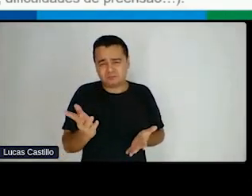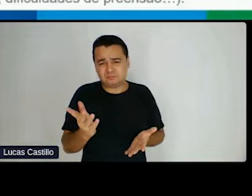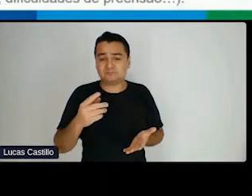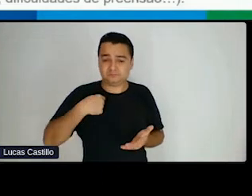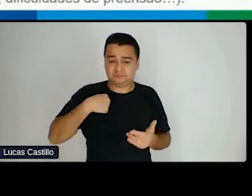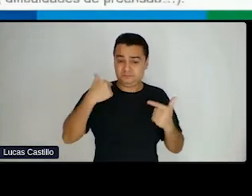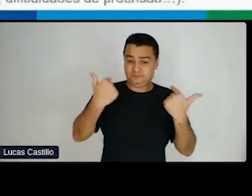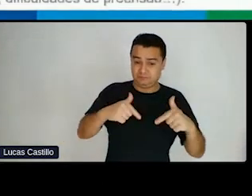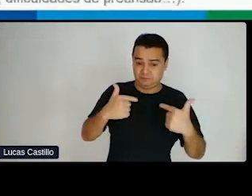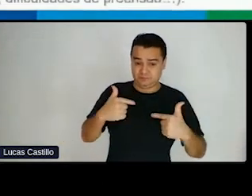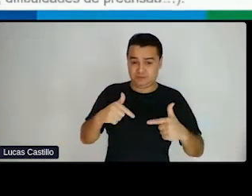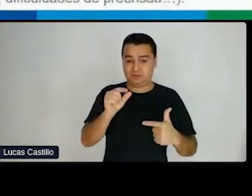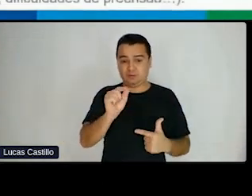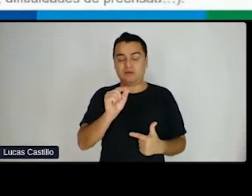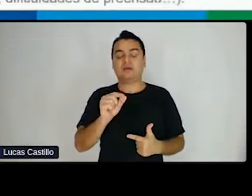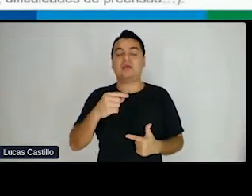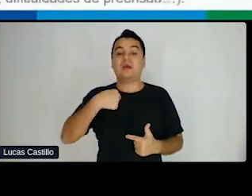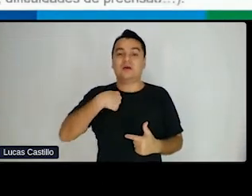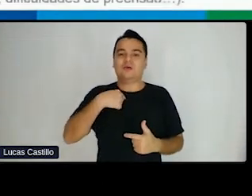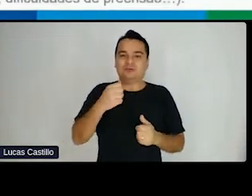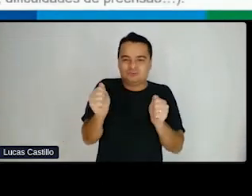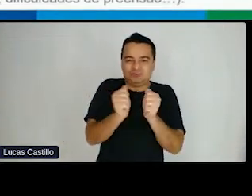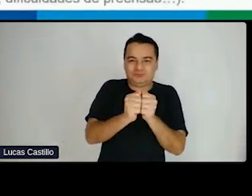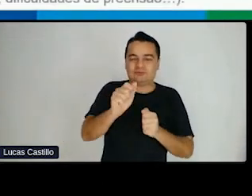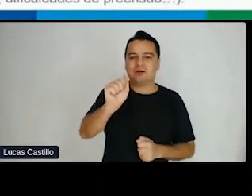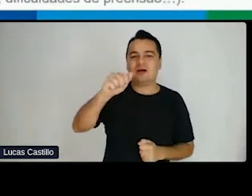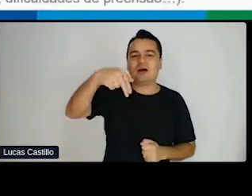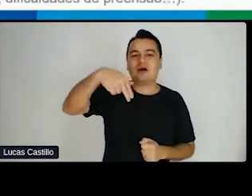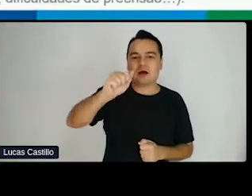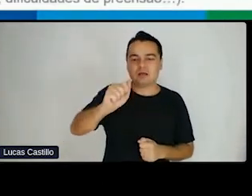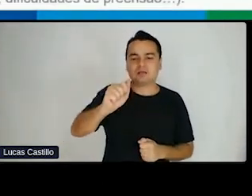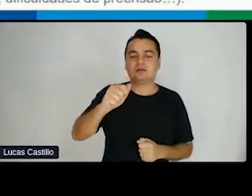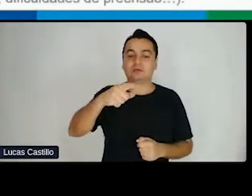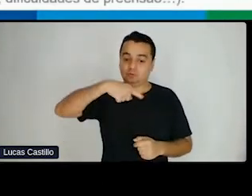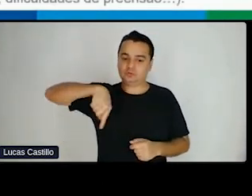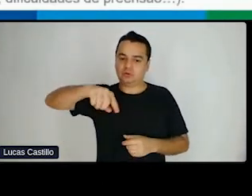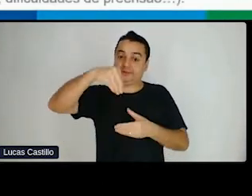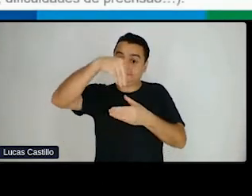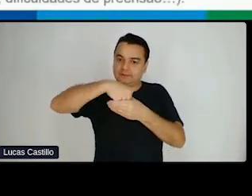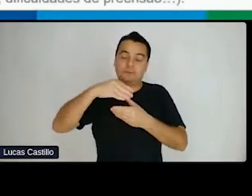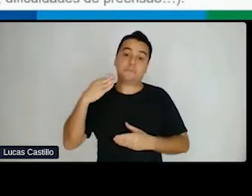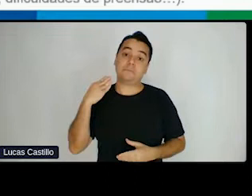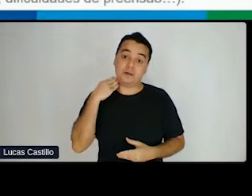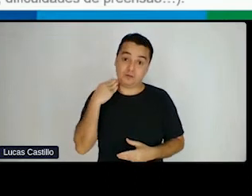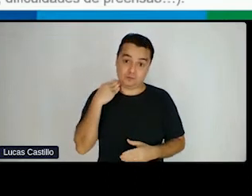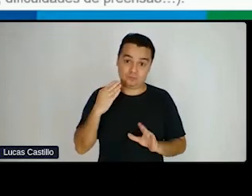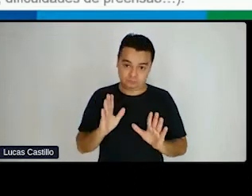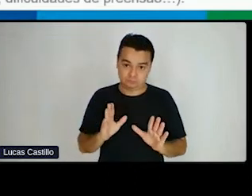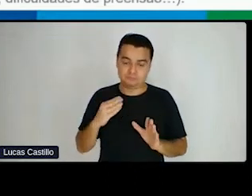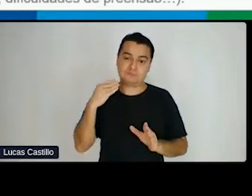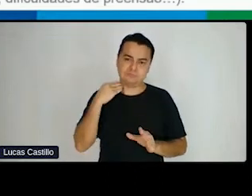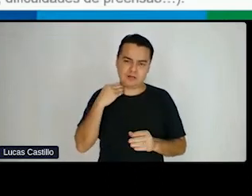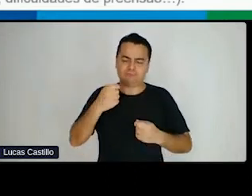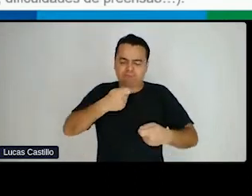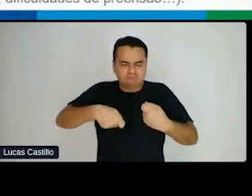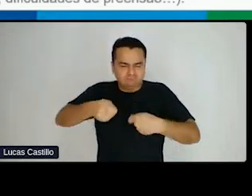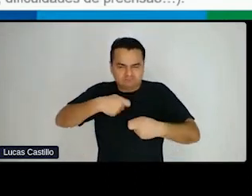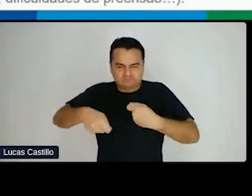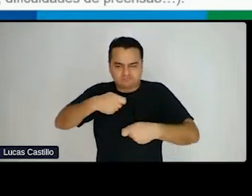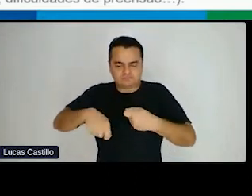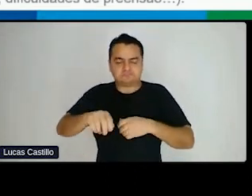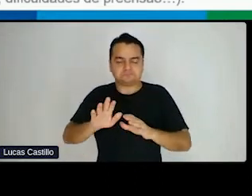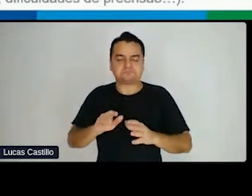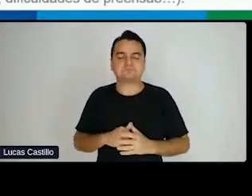trabalho, né? Eu e a Ana, a gente está dentro do âmbito bancário, né? Do mundo financeiro,